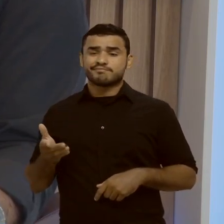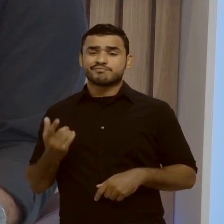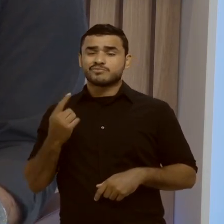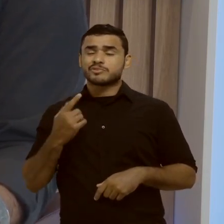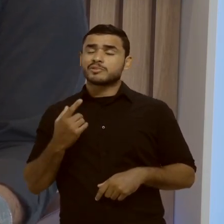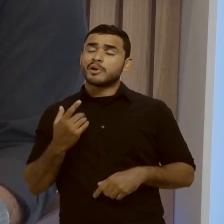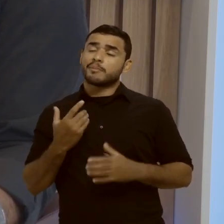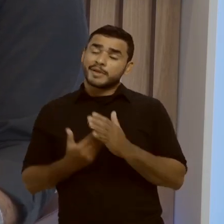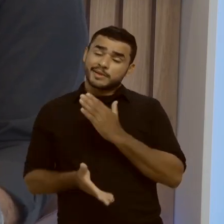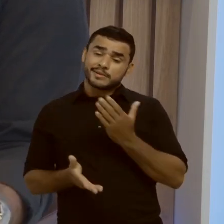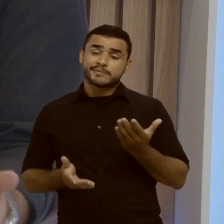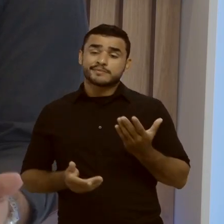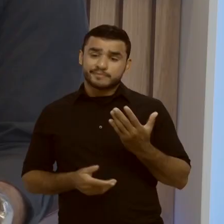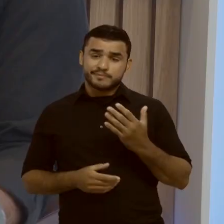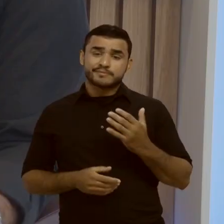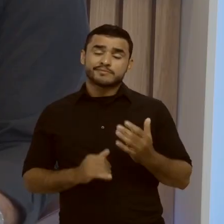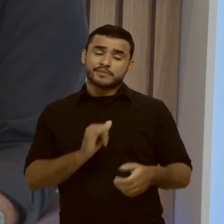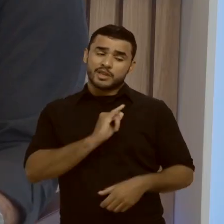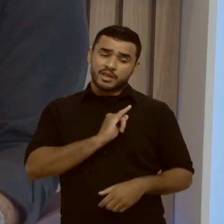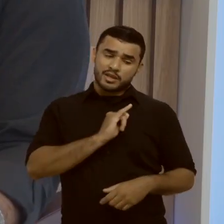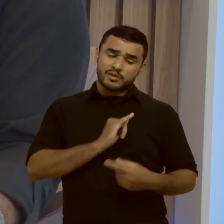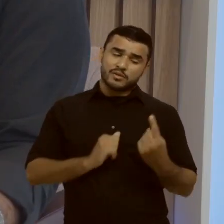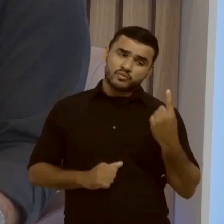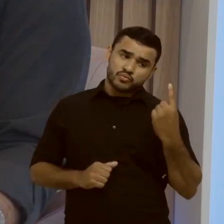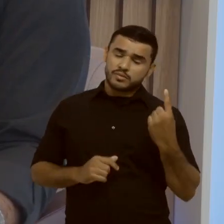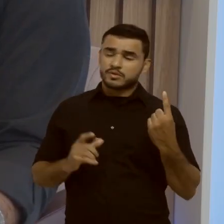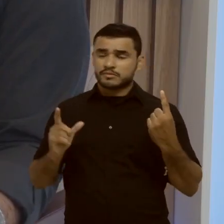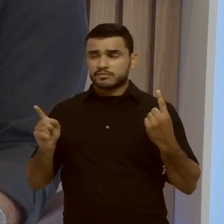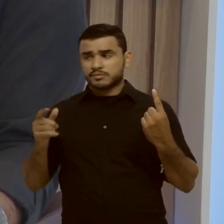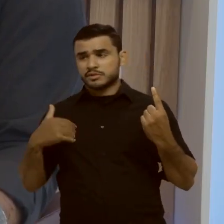o Internacional, o Ceará perdendo de novo e, como eu falei,